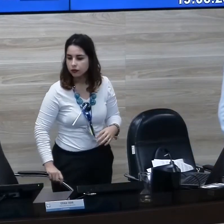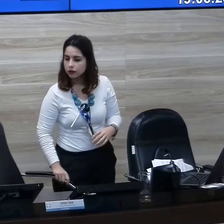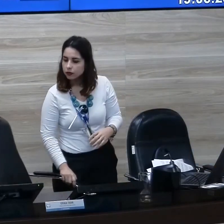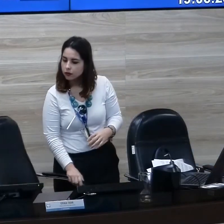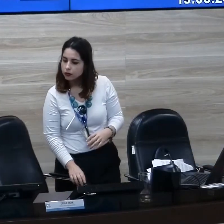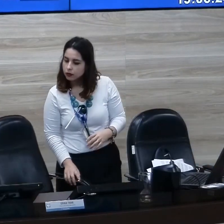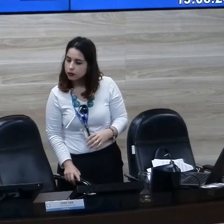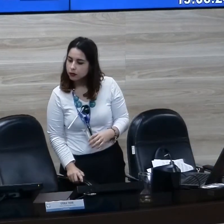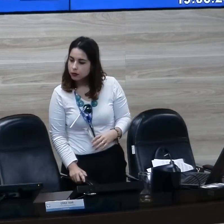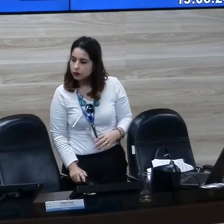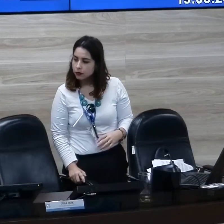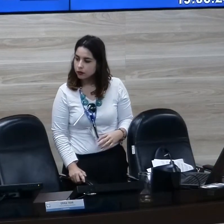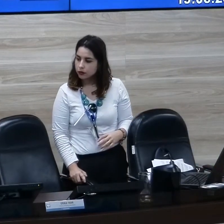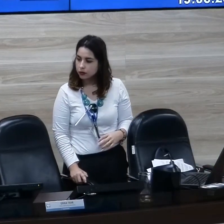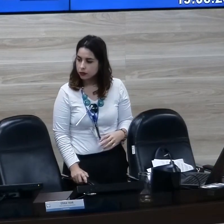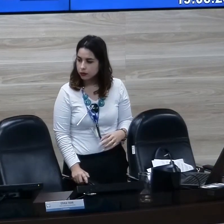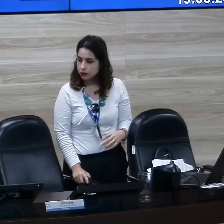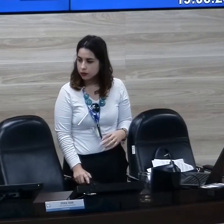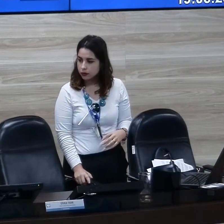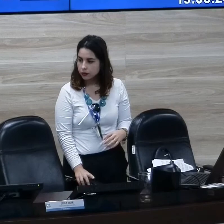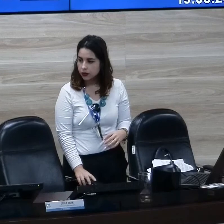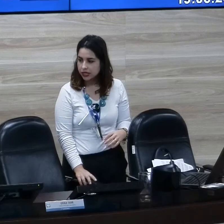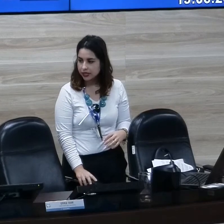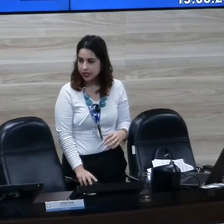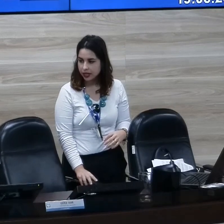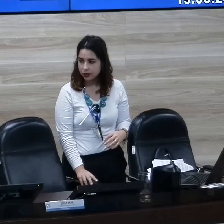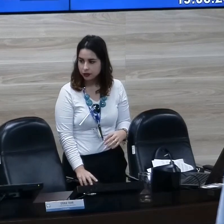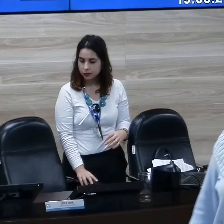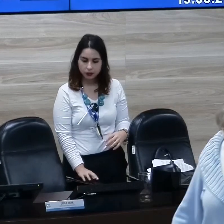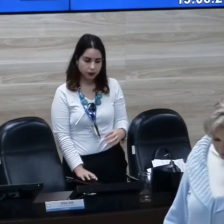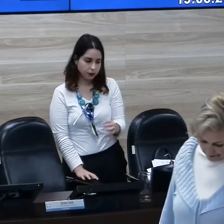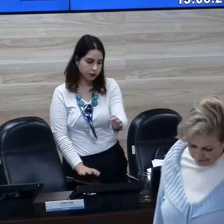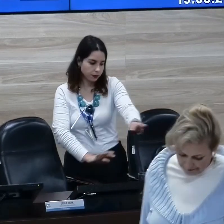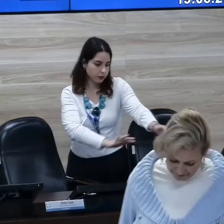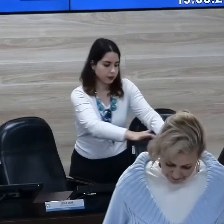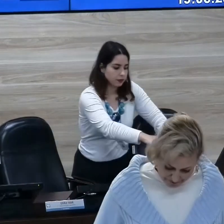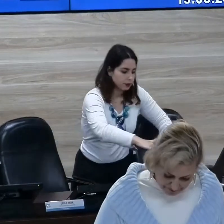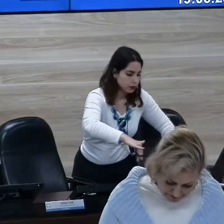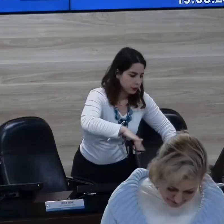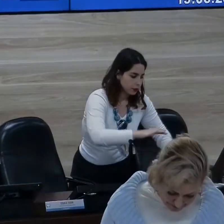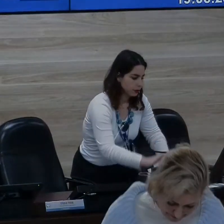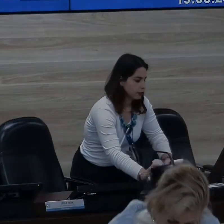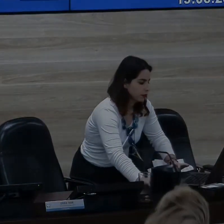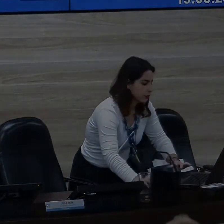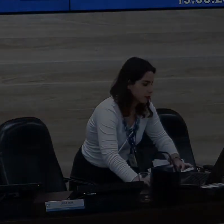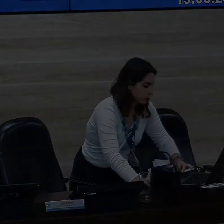Osvaldo. O expediente está encerrado.